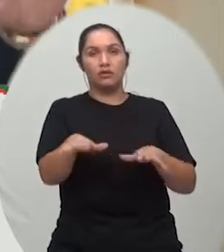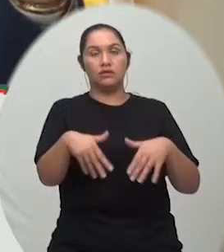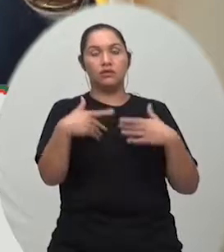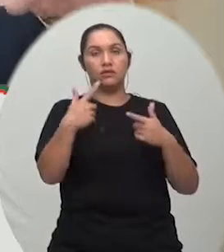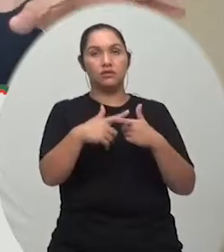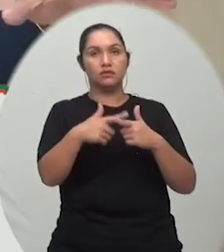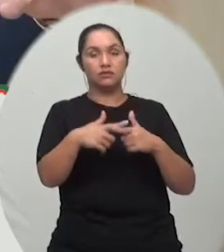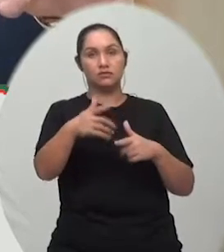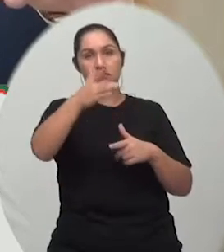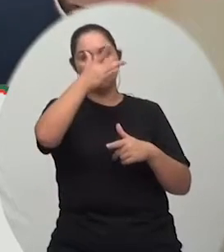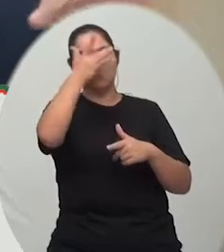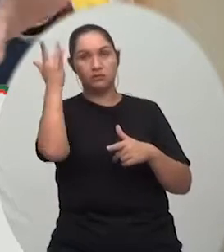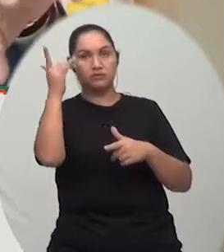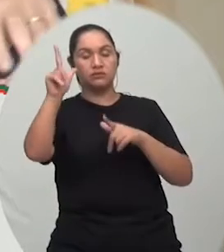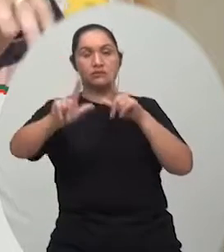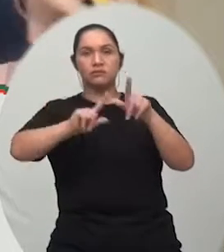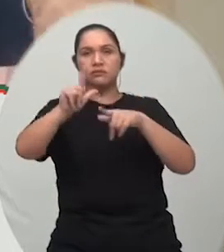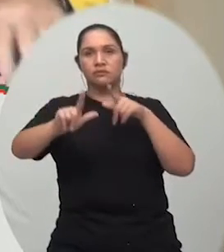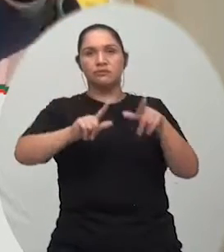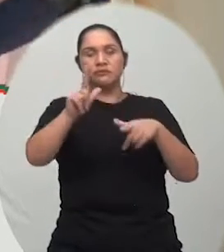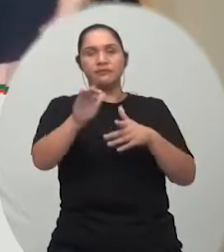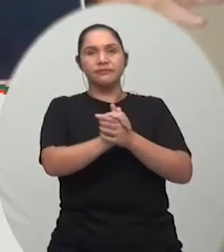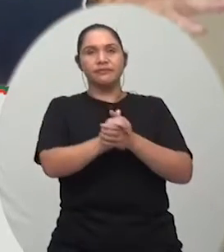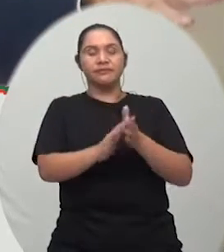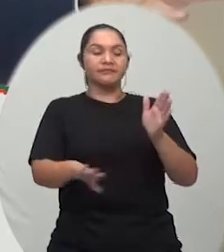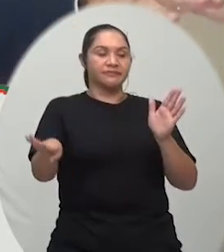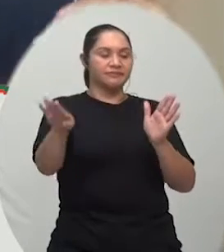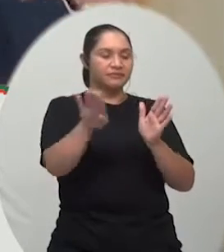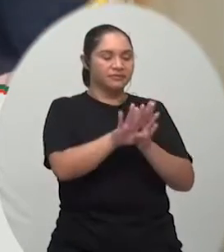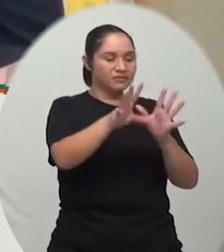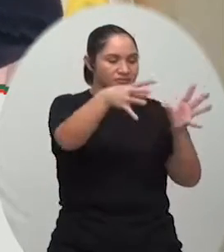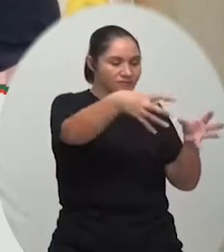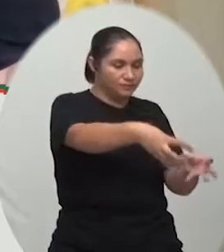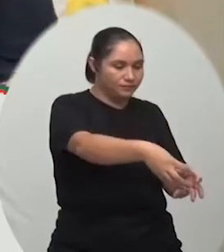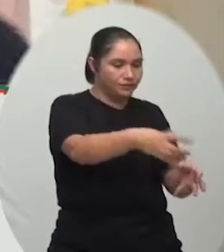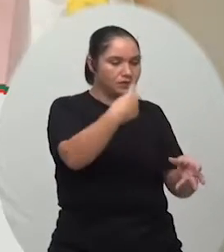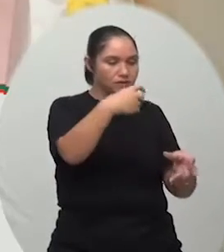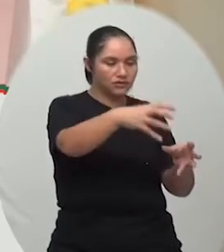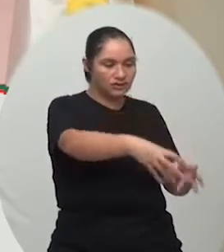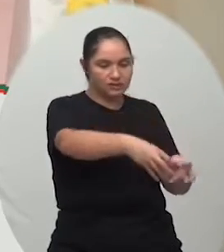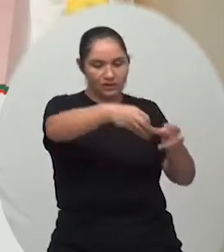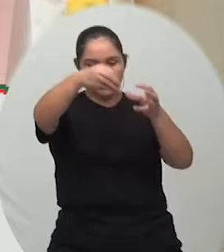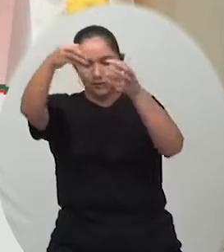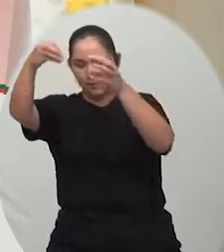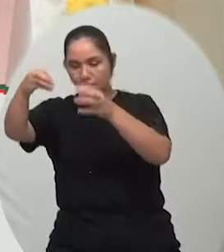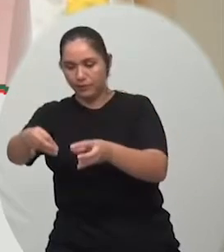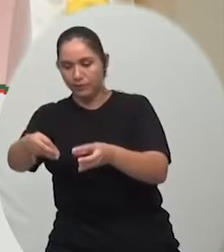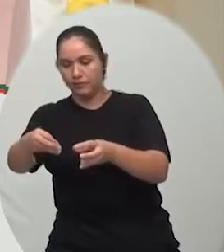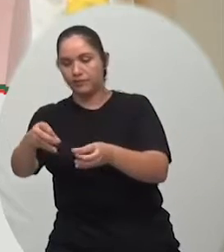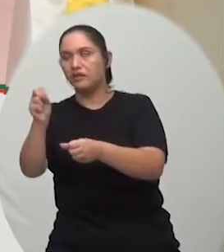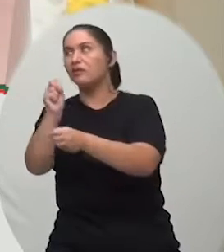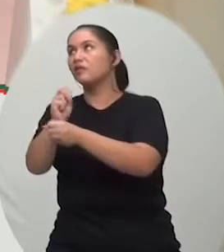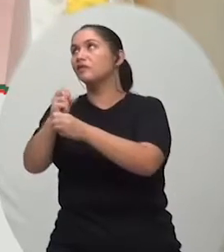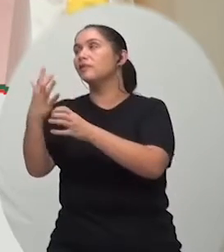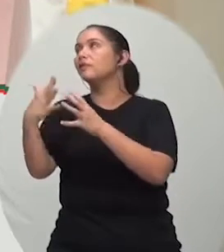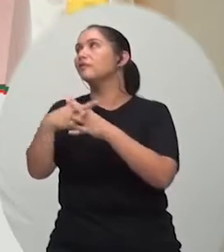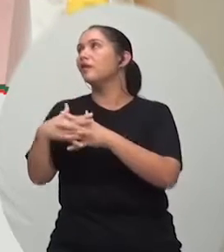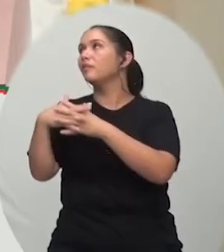eles vão lá até aquele o recipiente ali maior, tiram dali, colocam na calçada até vir o